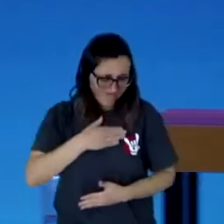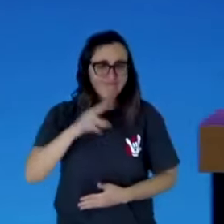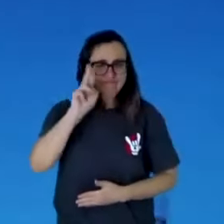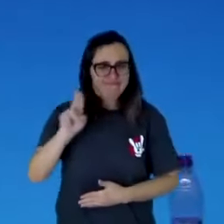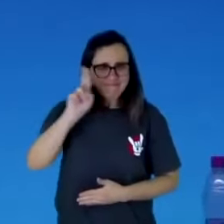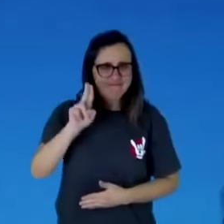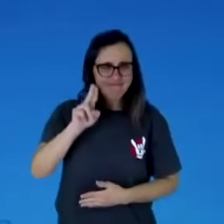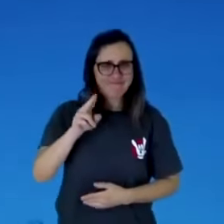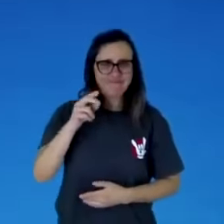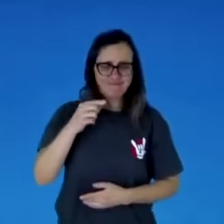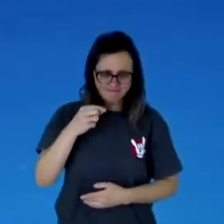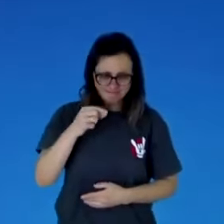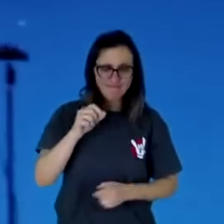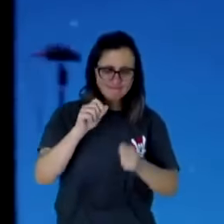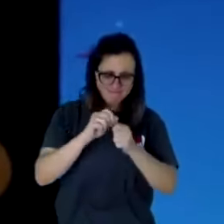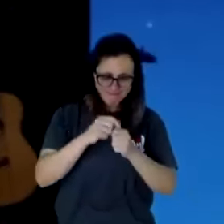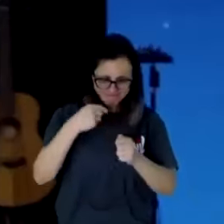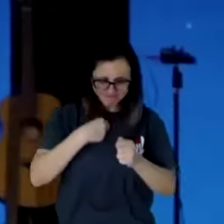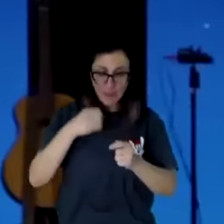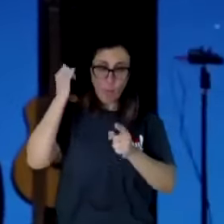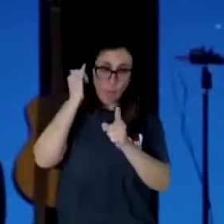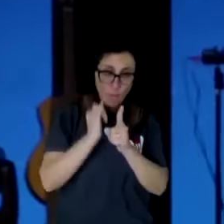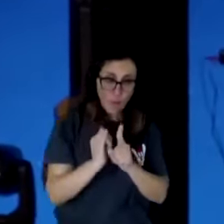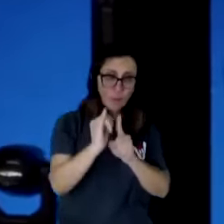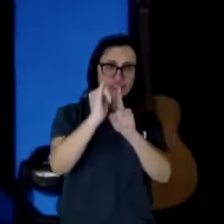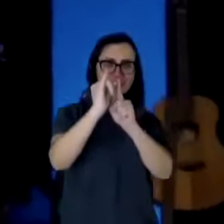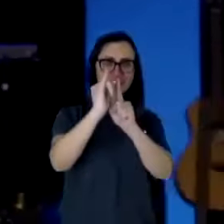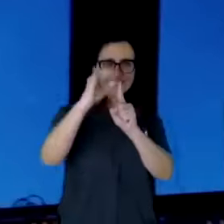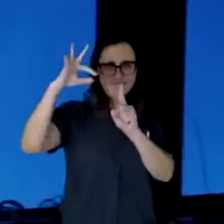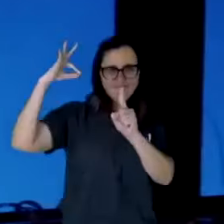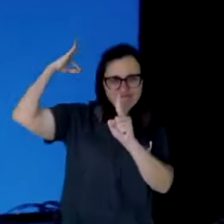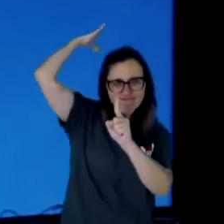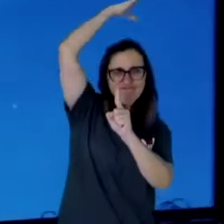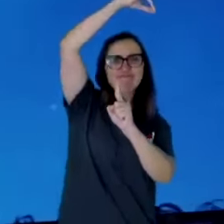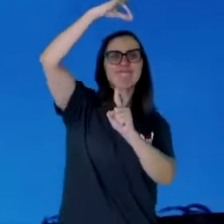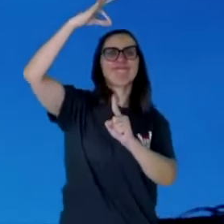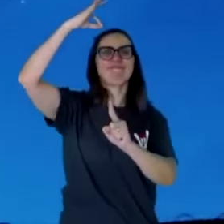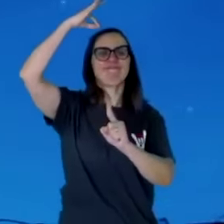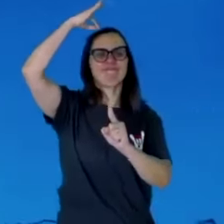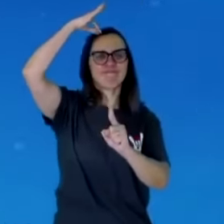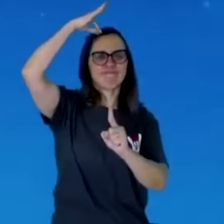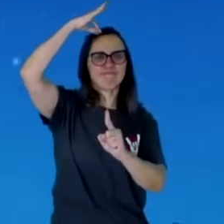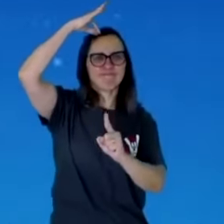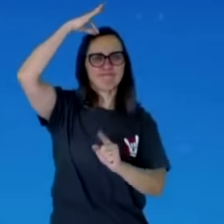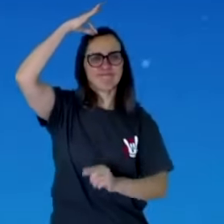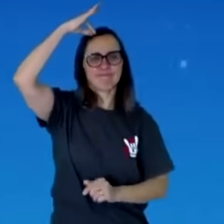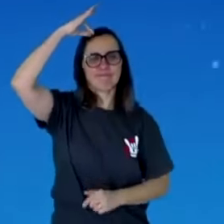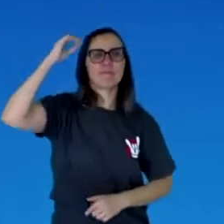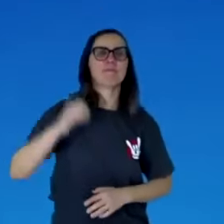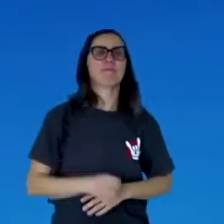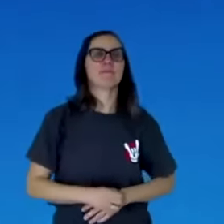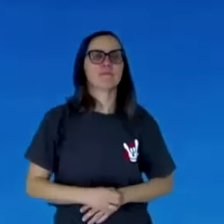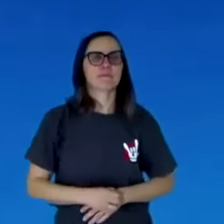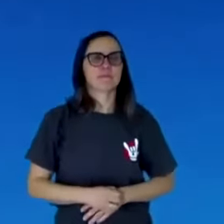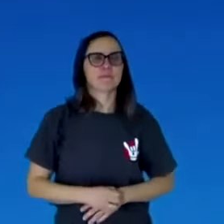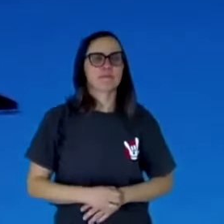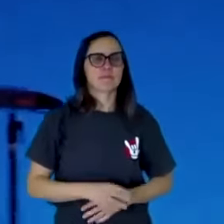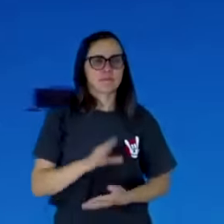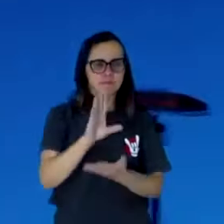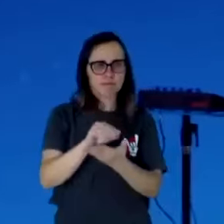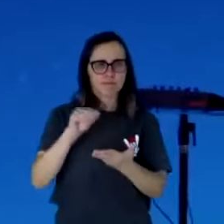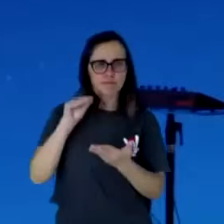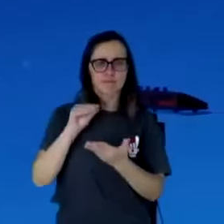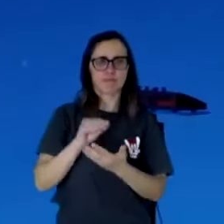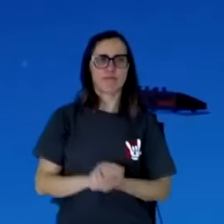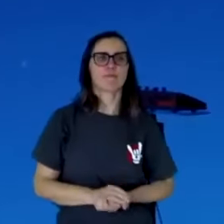Espírito de Deus Espírito Santo de Deus diga manifestação manifestação é